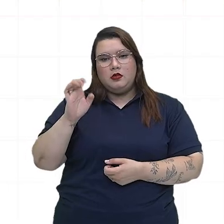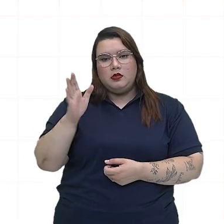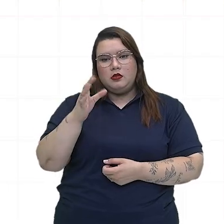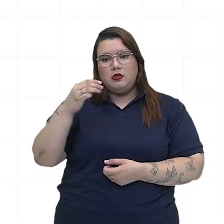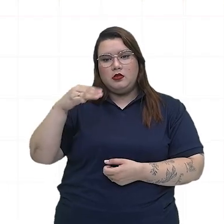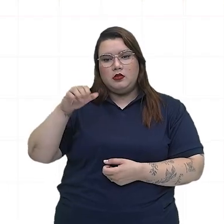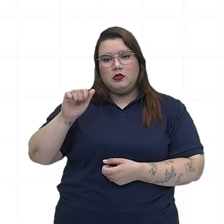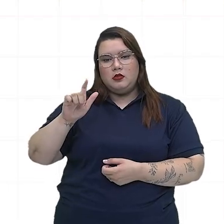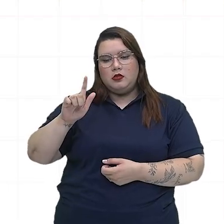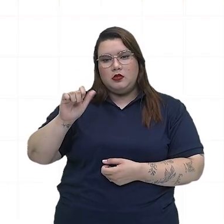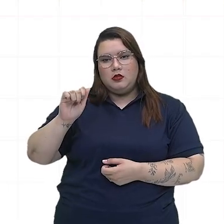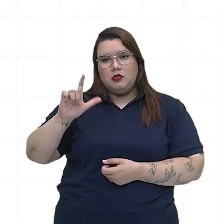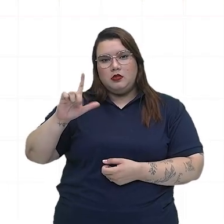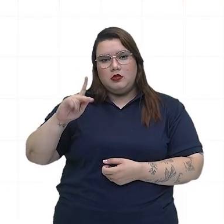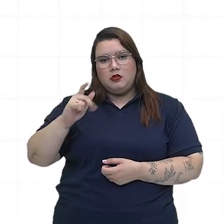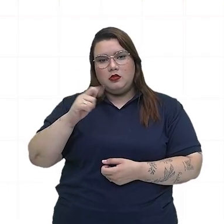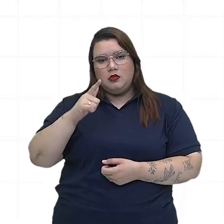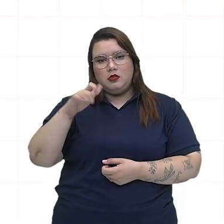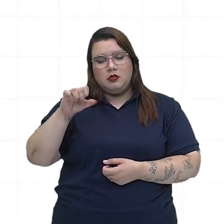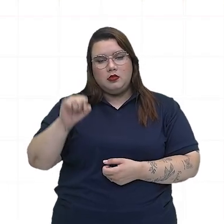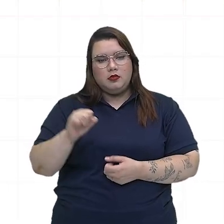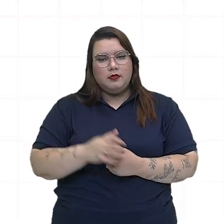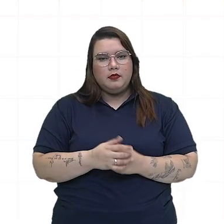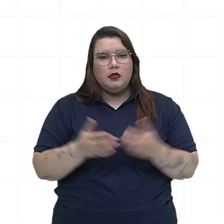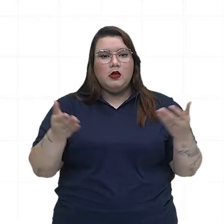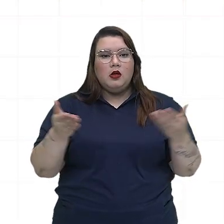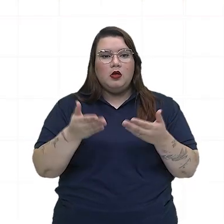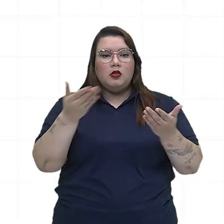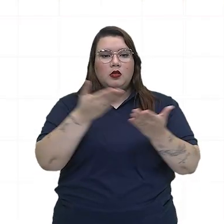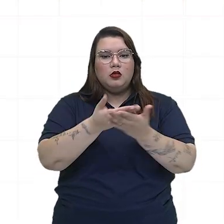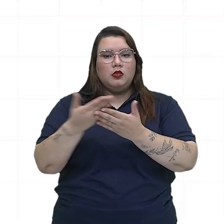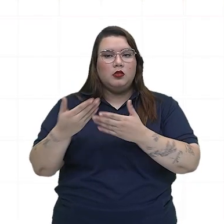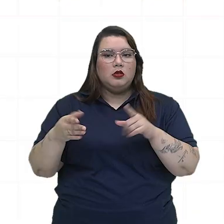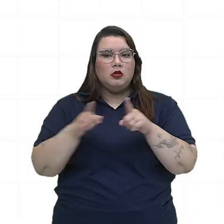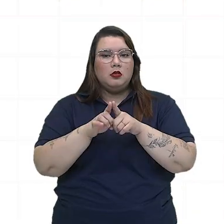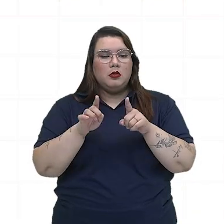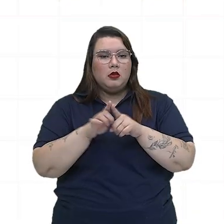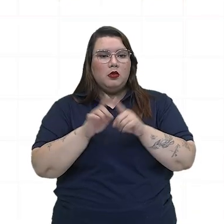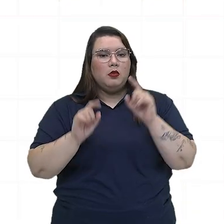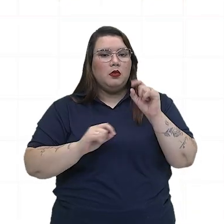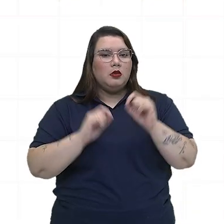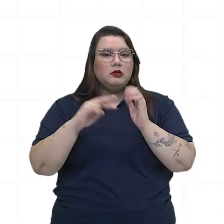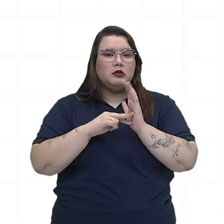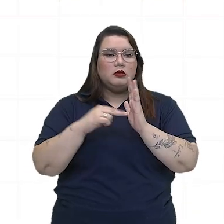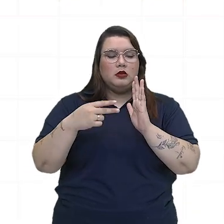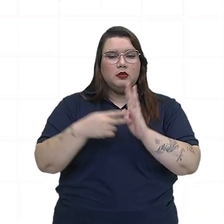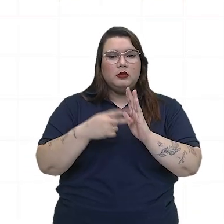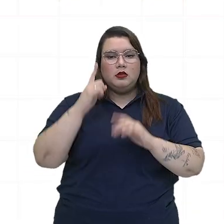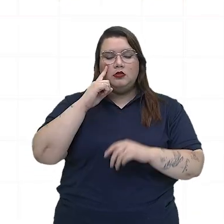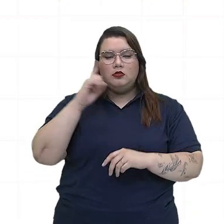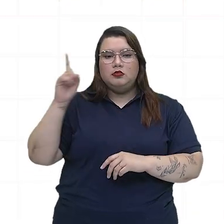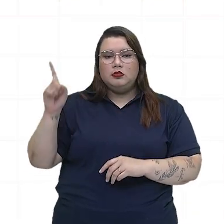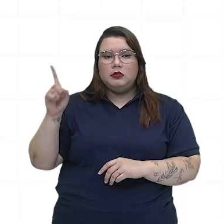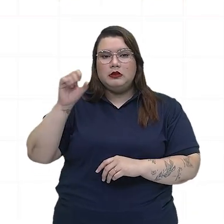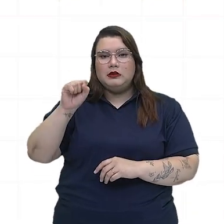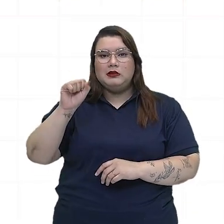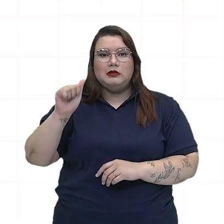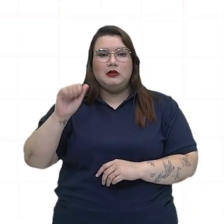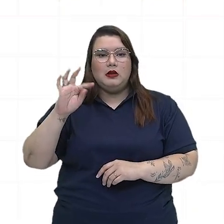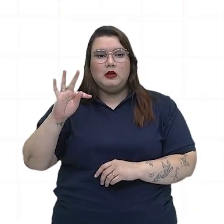Nós vamos também verificar o que são os satélites, que também estão ali no